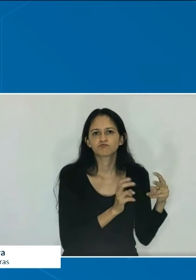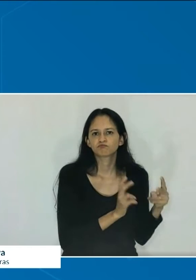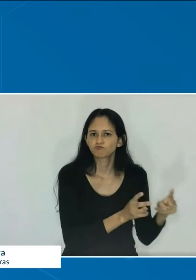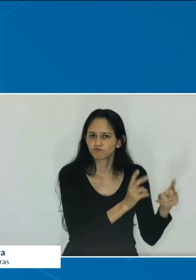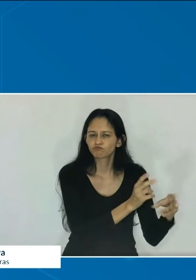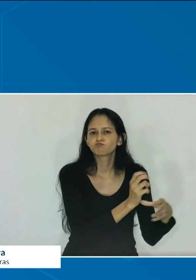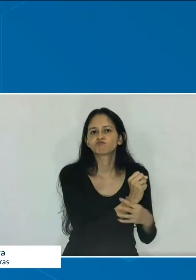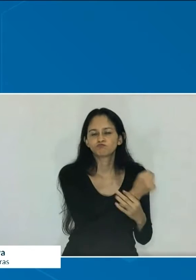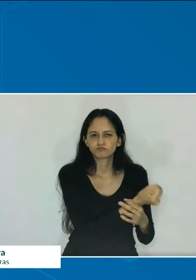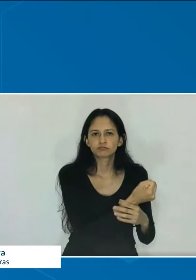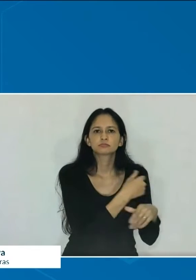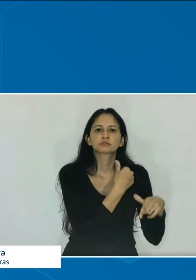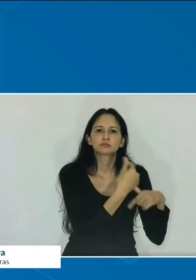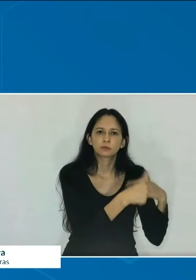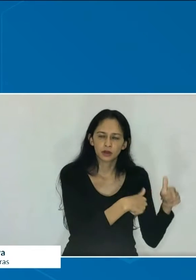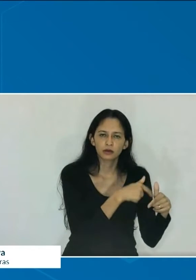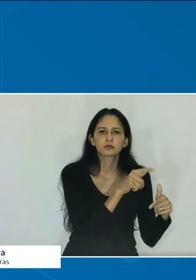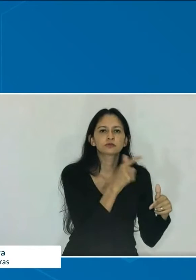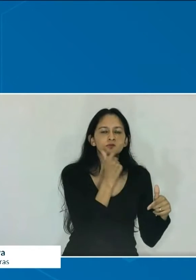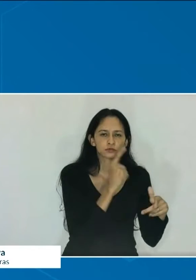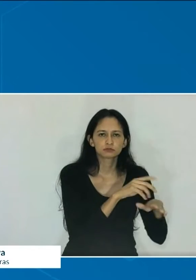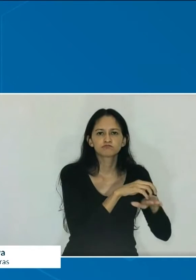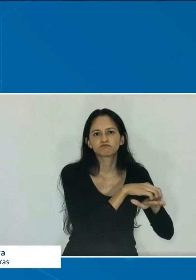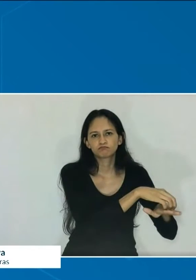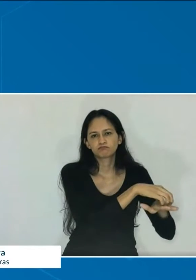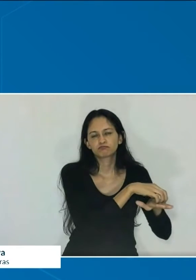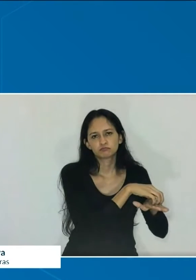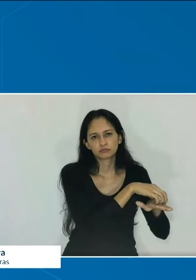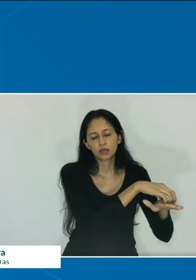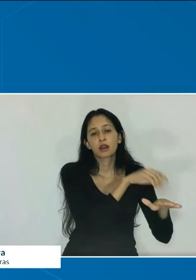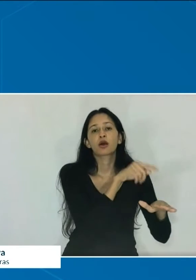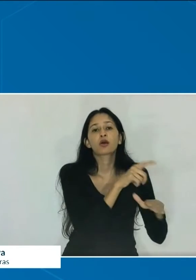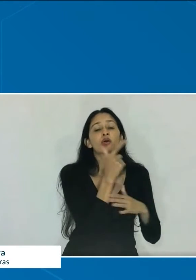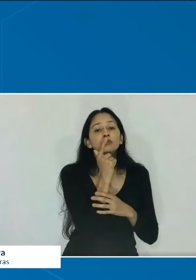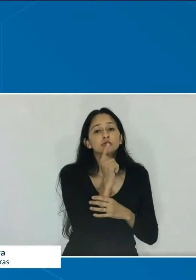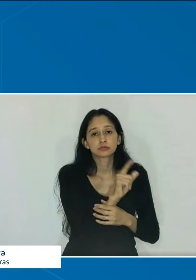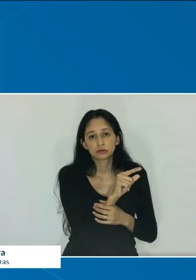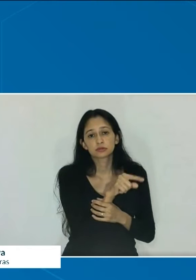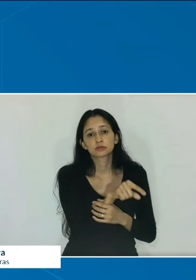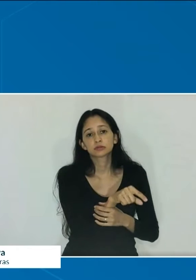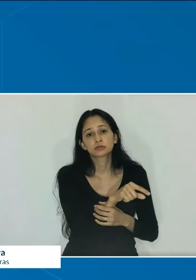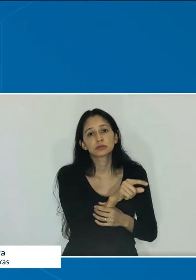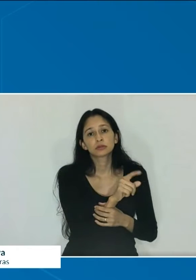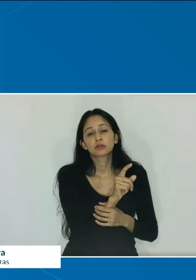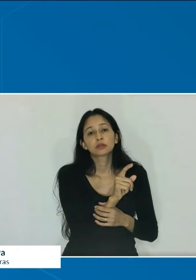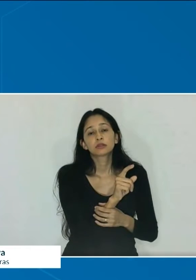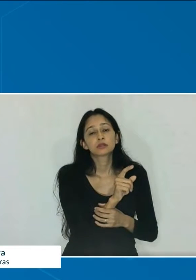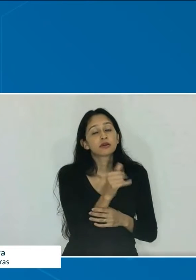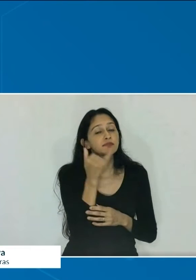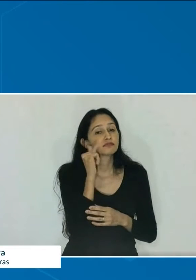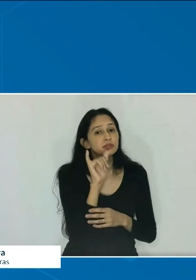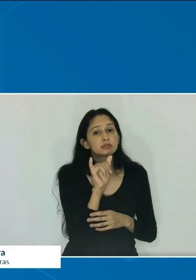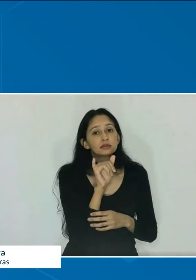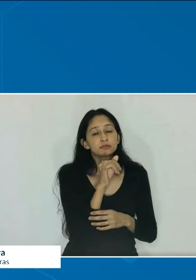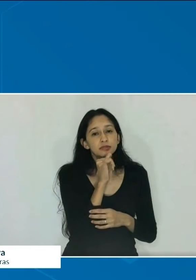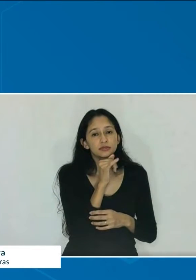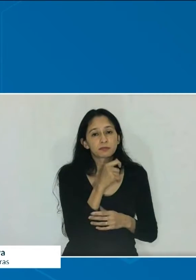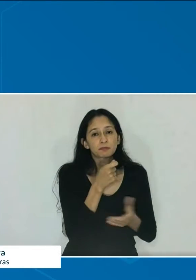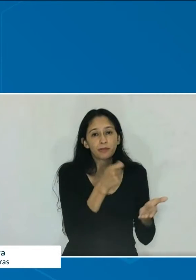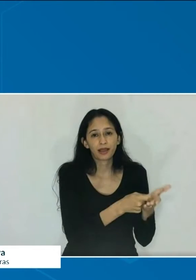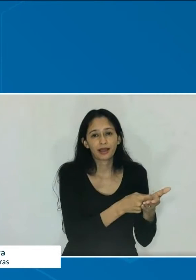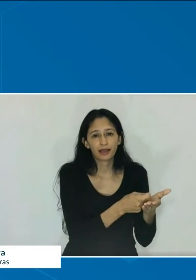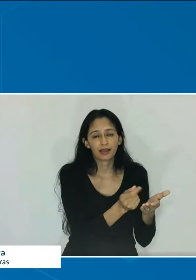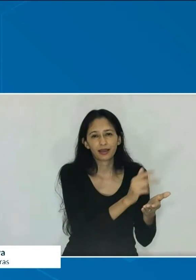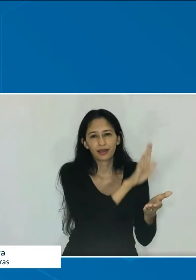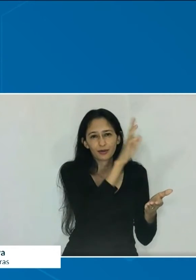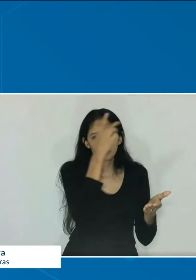né, financeiramente, para que elas conseguissem não aumentar a tarifa, para que os municípios não aumentassem a tarifa de